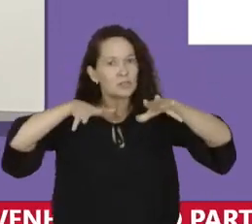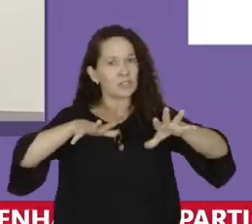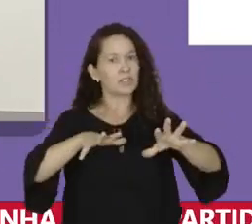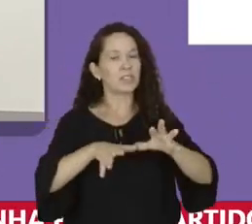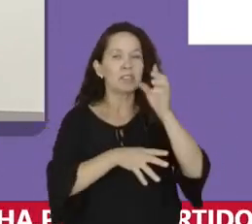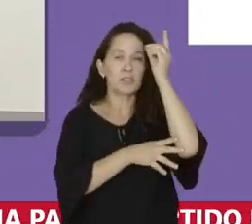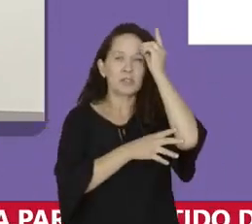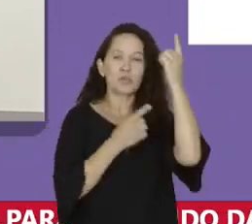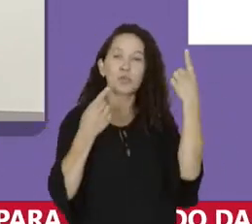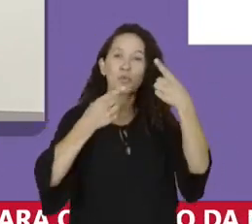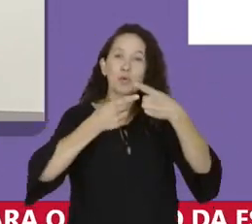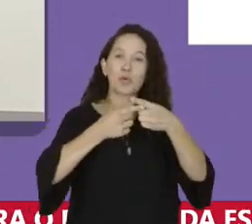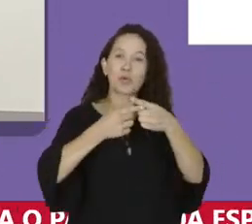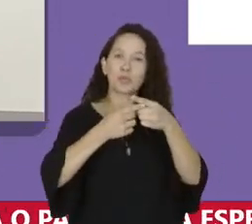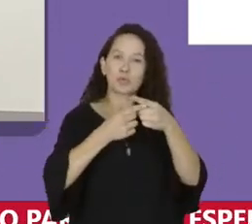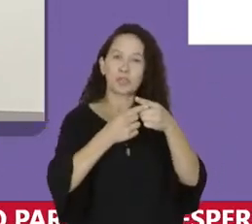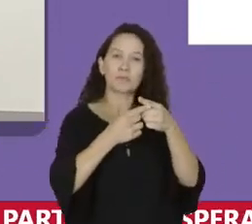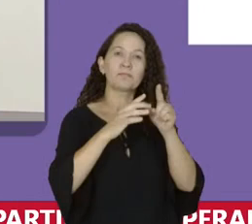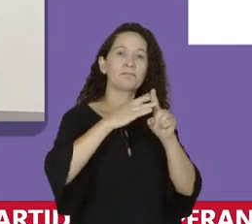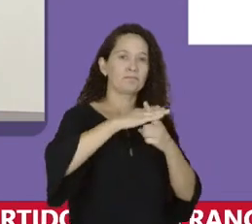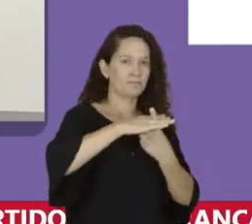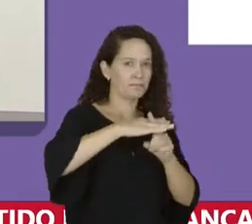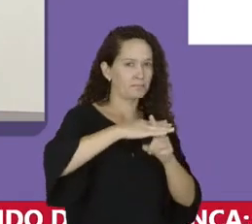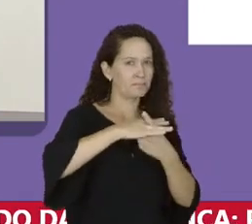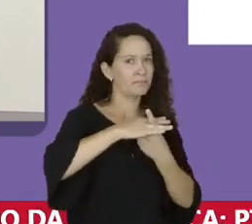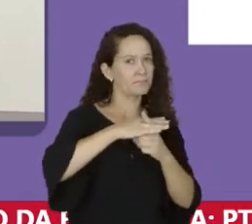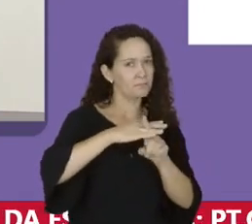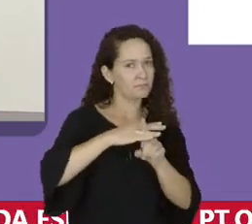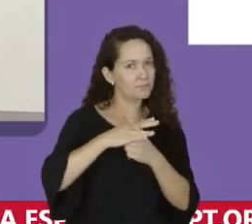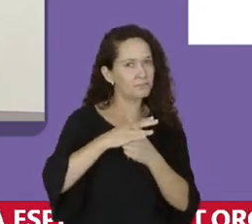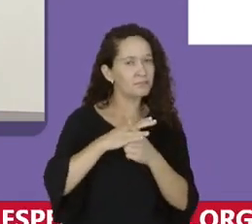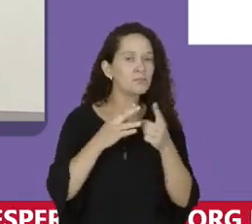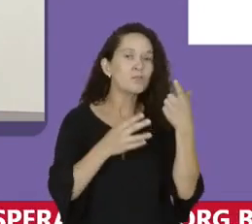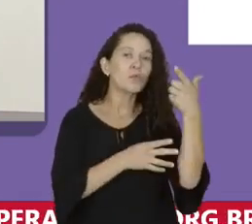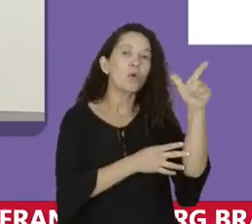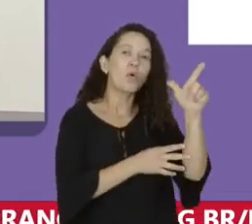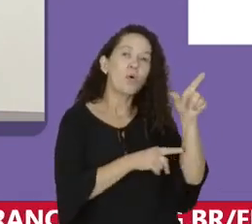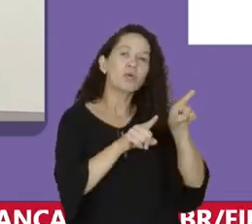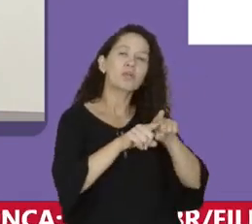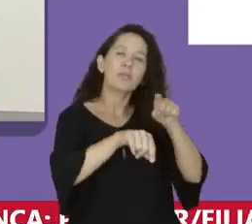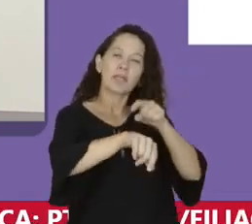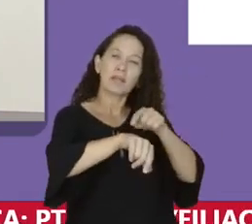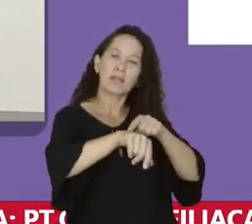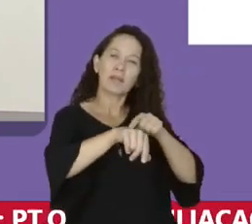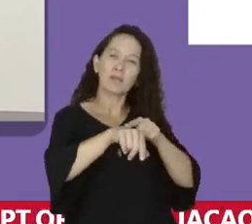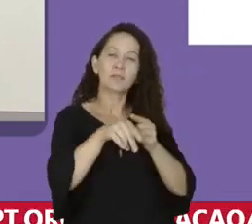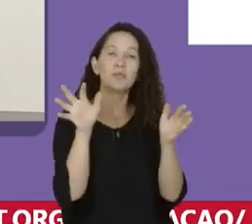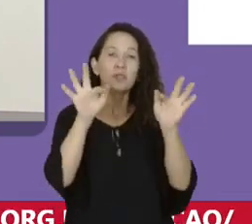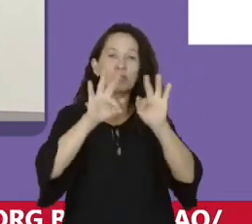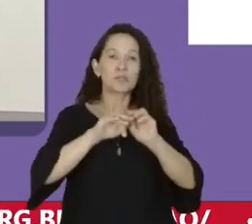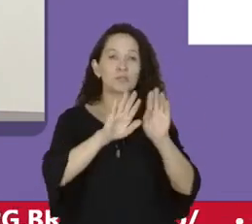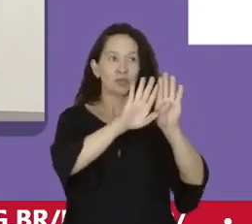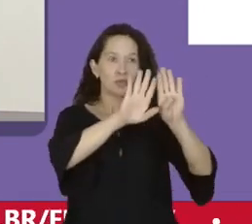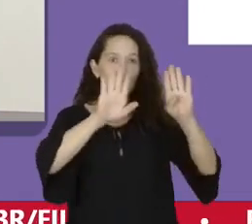pretende combater o socialismo numa outra fase pós-queda do